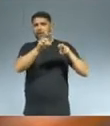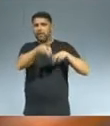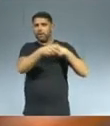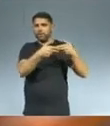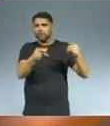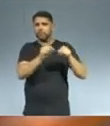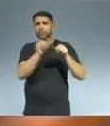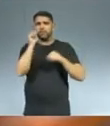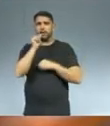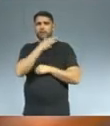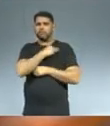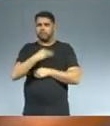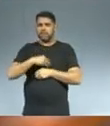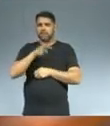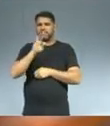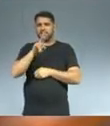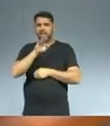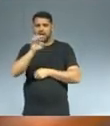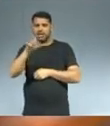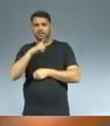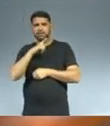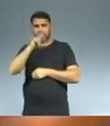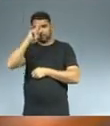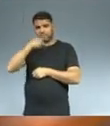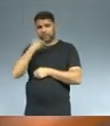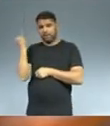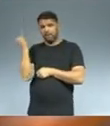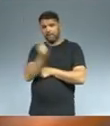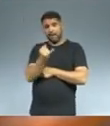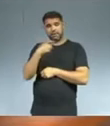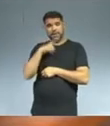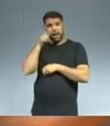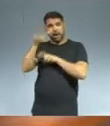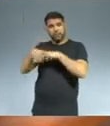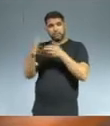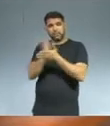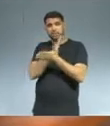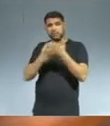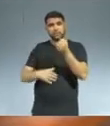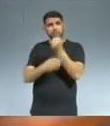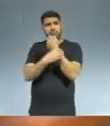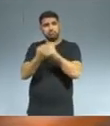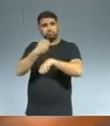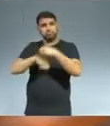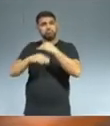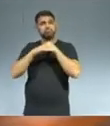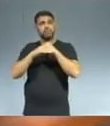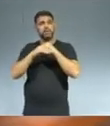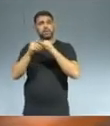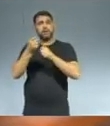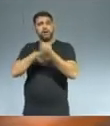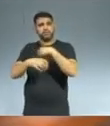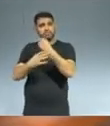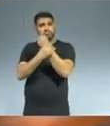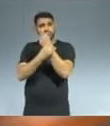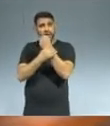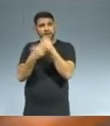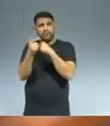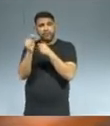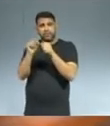Agricultura a ministra Tereza Cristina tem sempre pedido que para nós não existe agricultura sem que ela não seja sustentável aí a